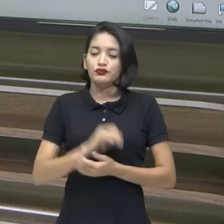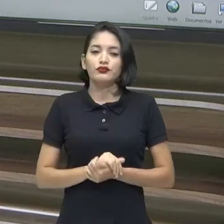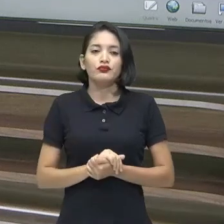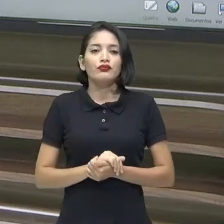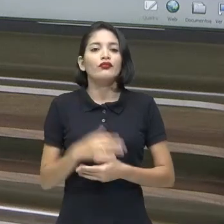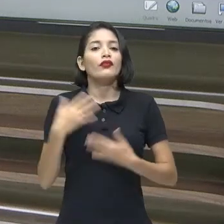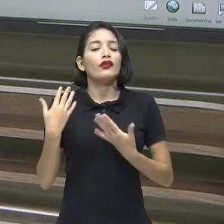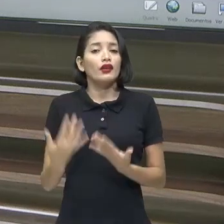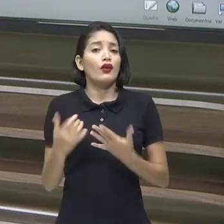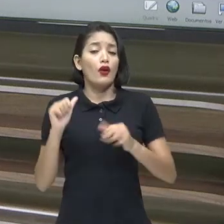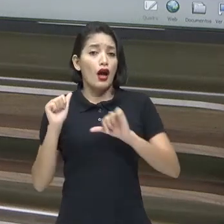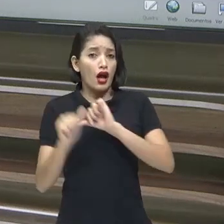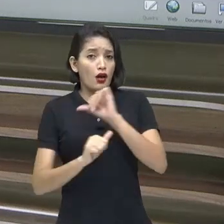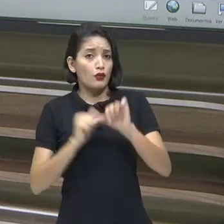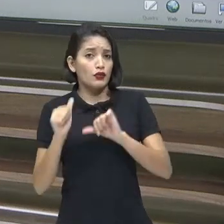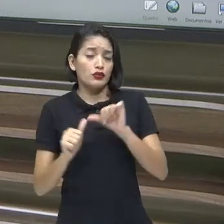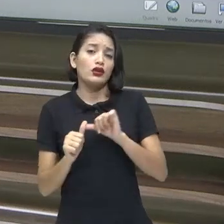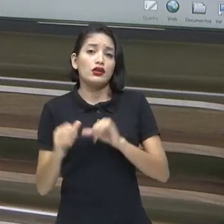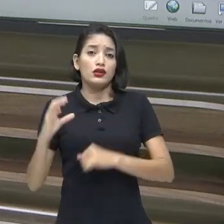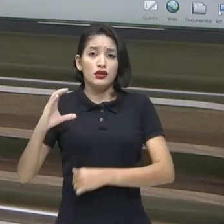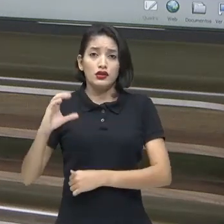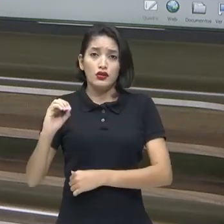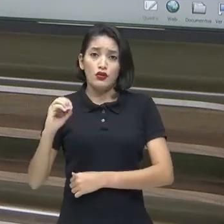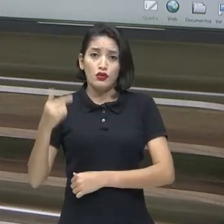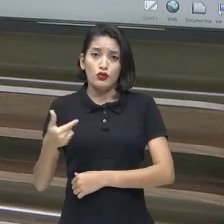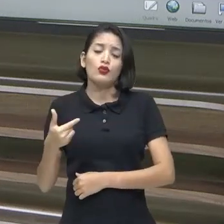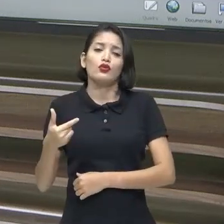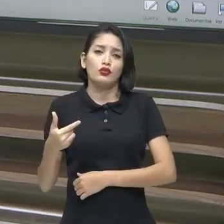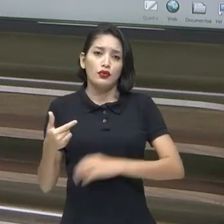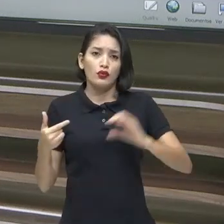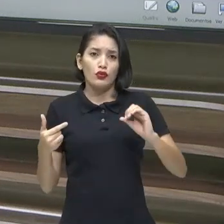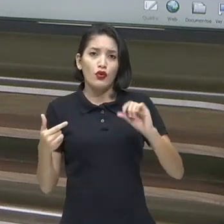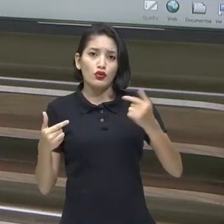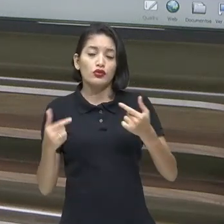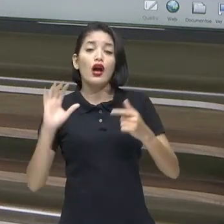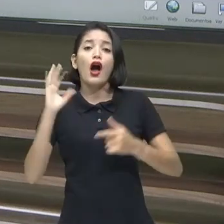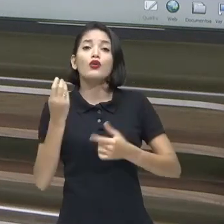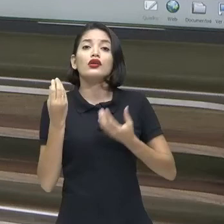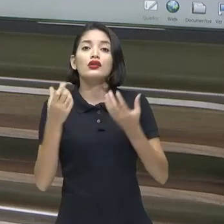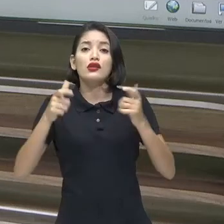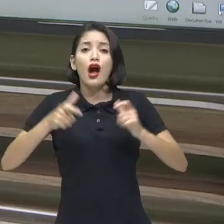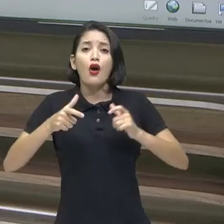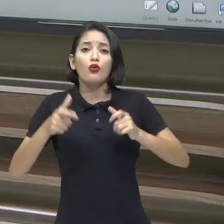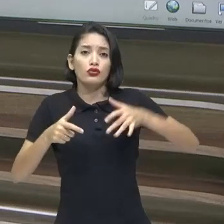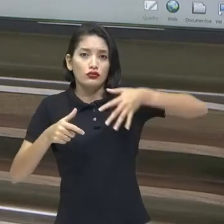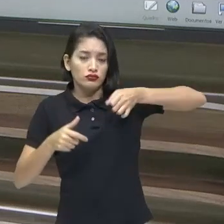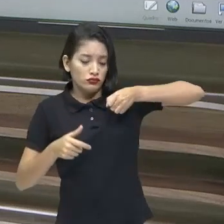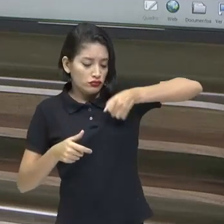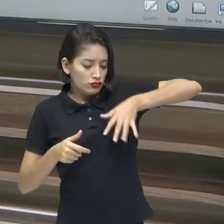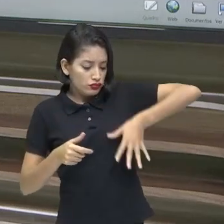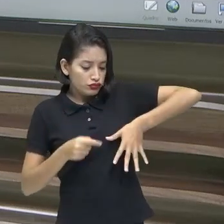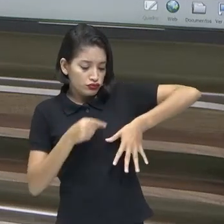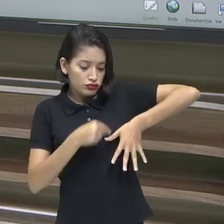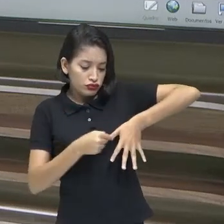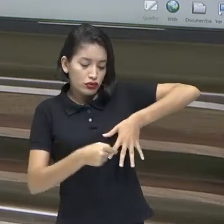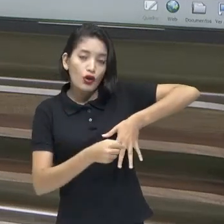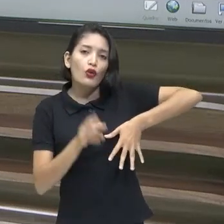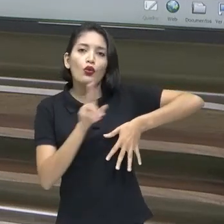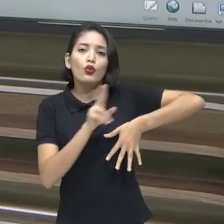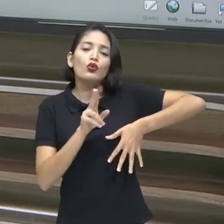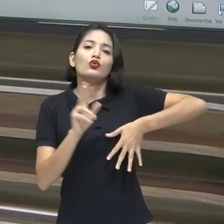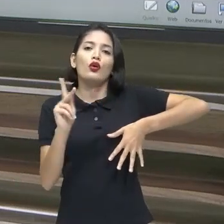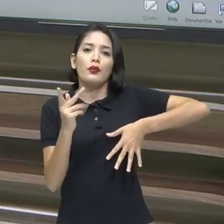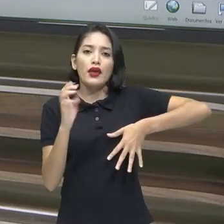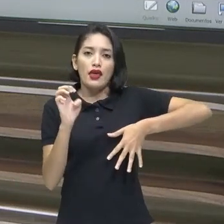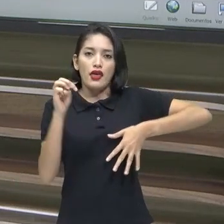essa troca do gás oxigênio pelo gás carbônico acontece lá no alvéolo pulmonar, um processo que a gente chama de hematose, que são